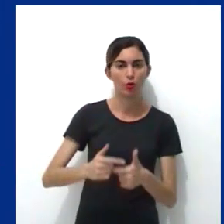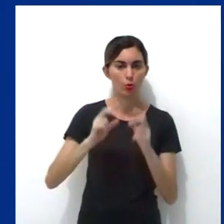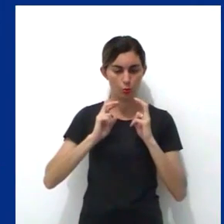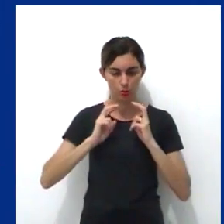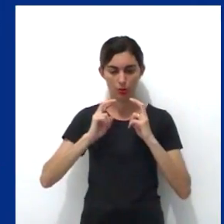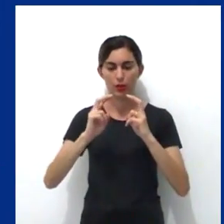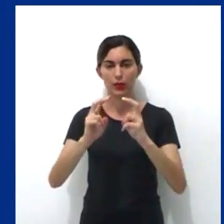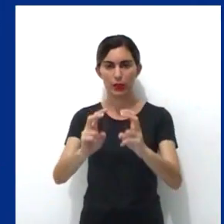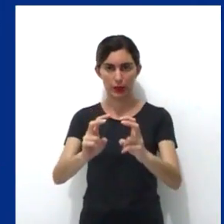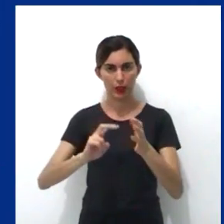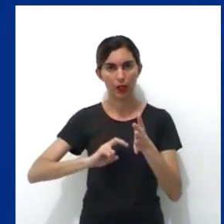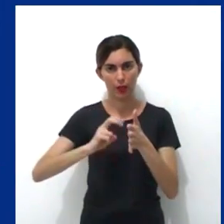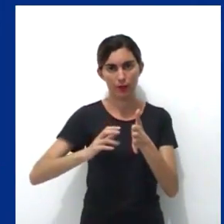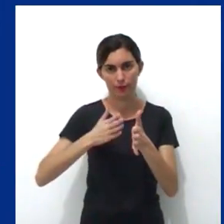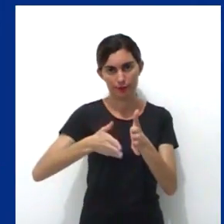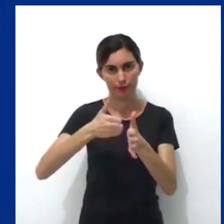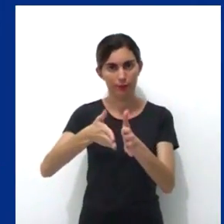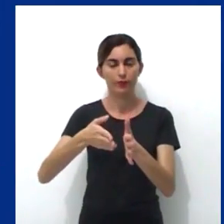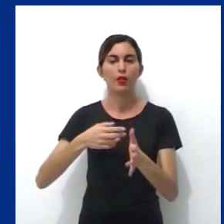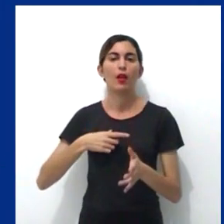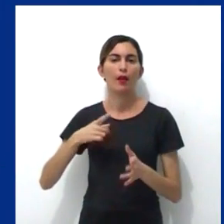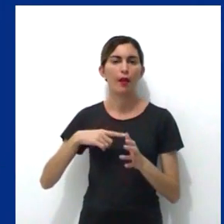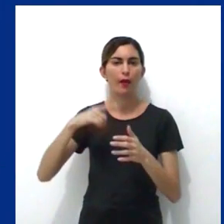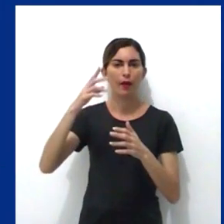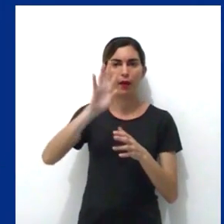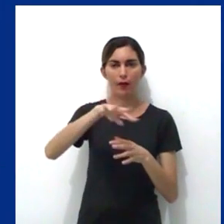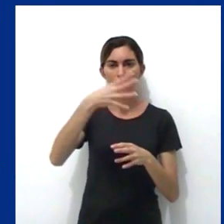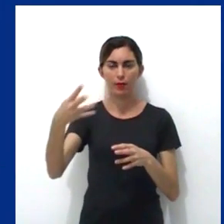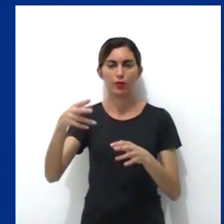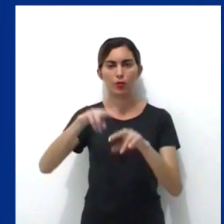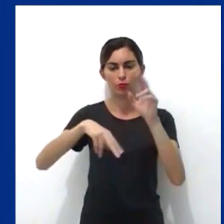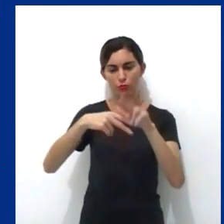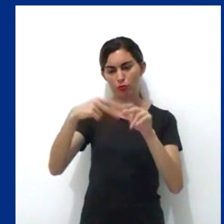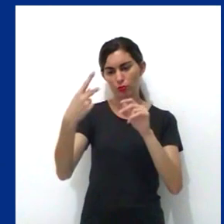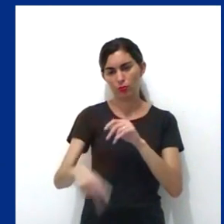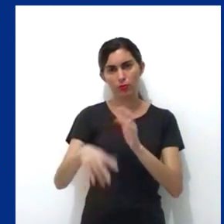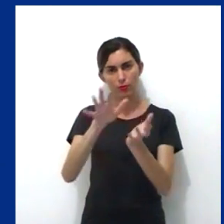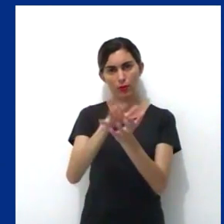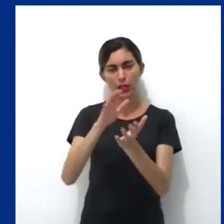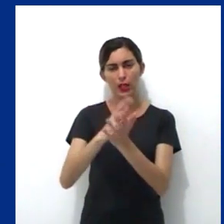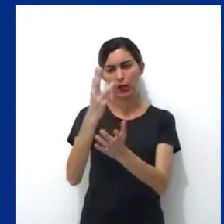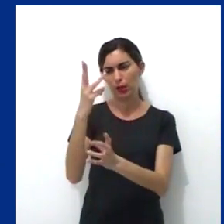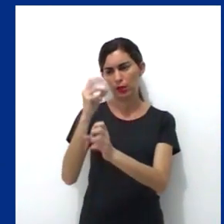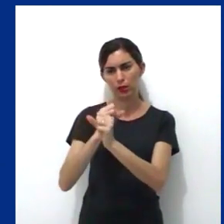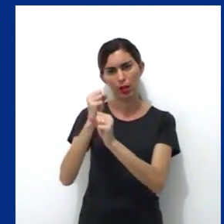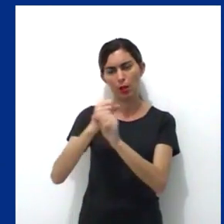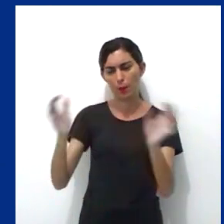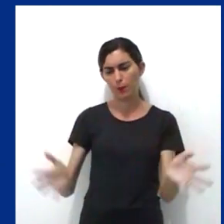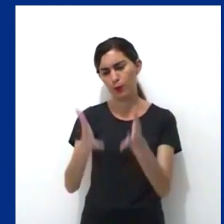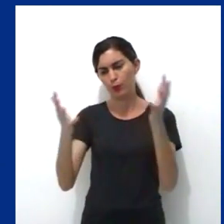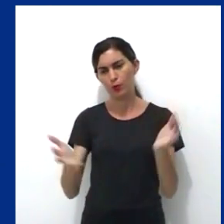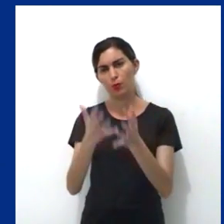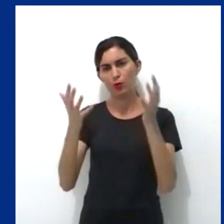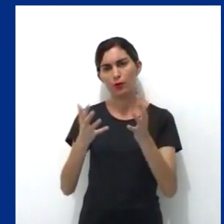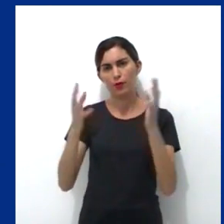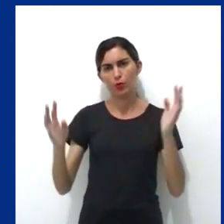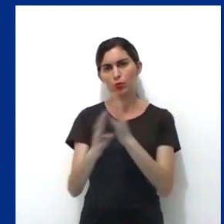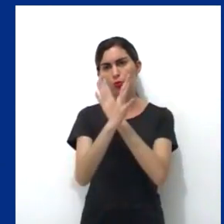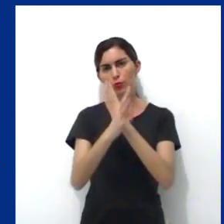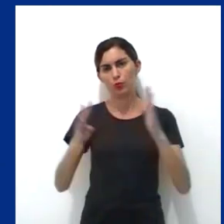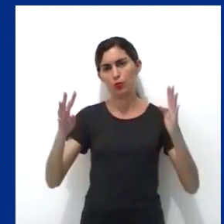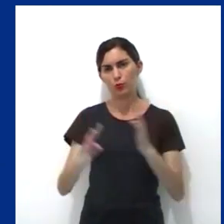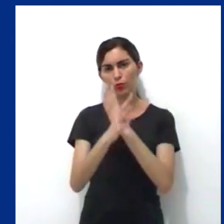dentro, dançando forró. E o que é que isso tudo tem a ver com termodinâmica, professora? Tem a ver sim, vocês vão ver aí, tá? Mas antes